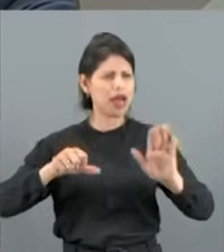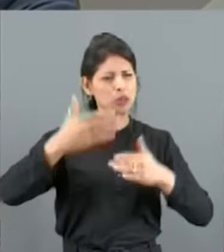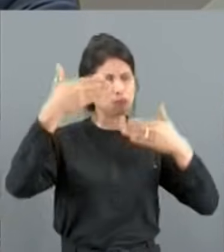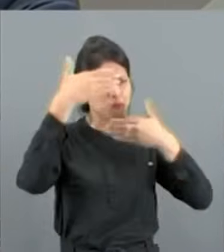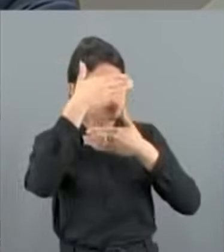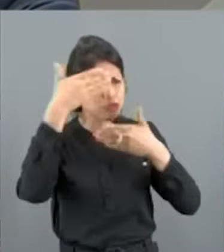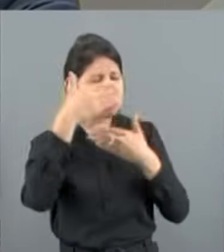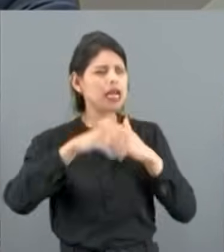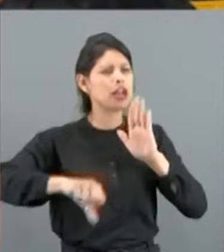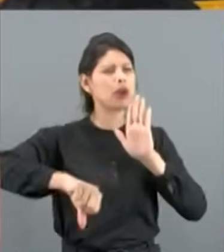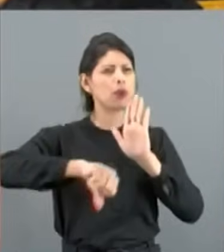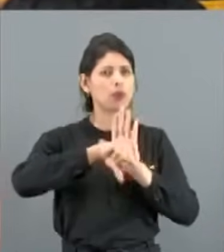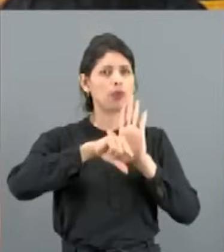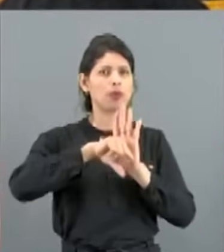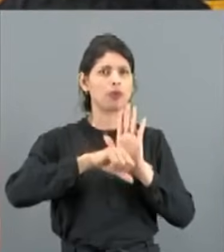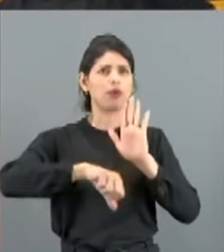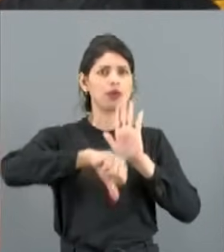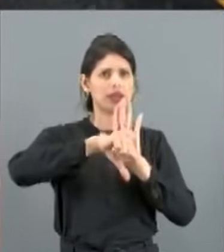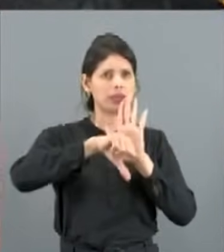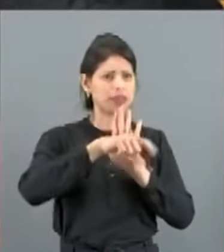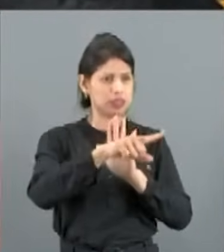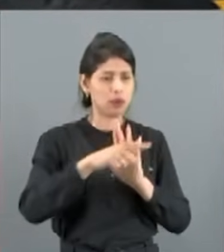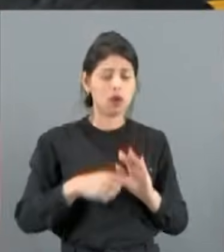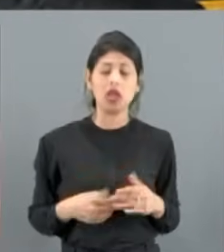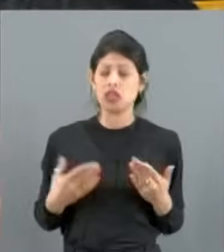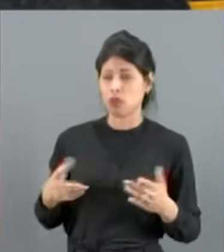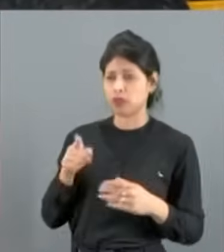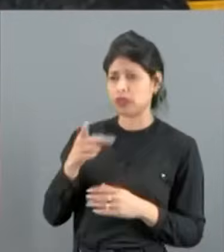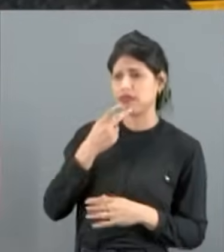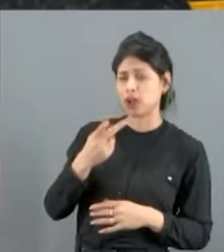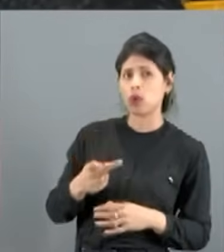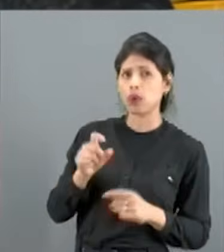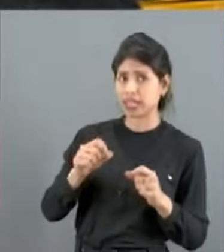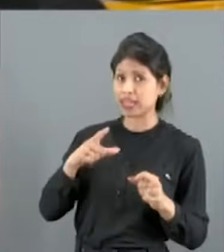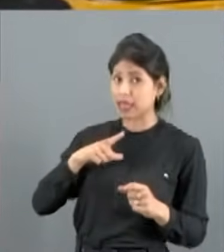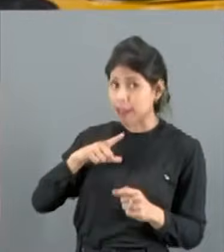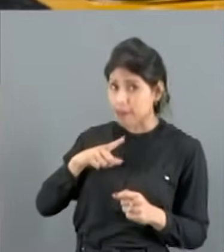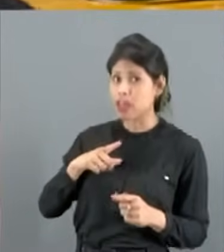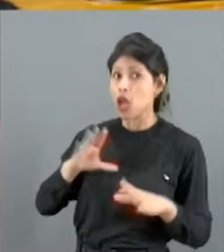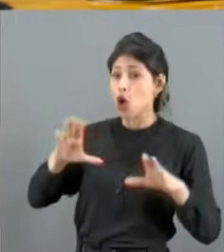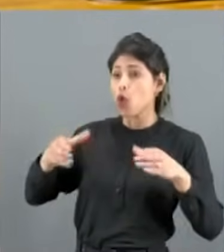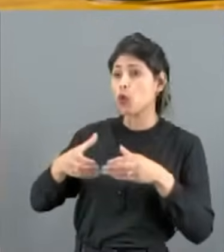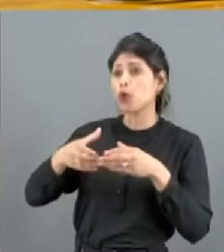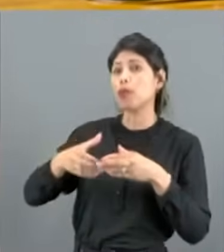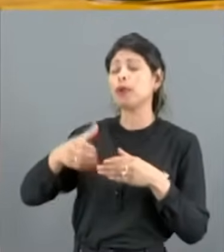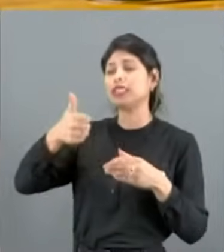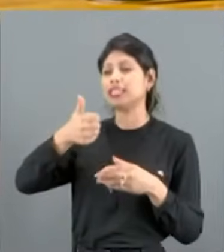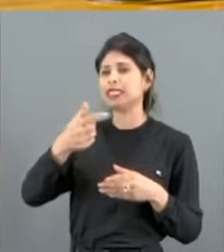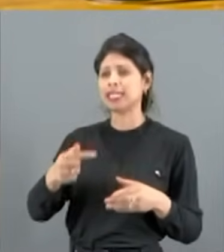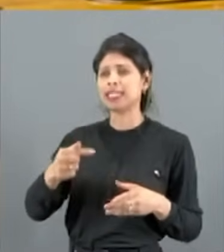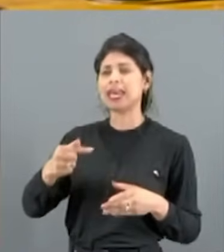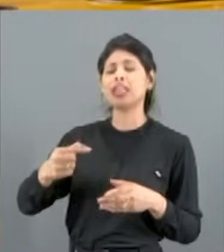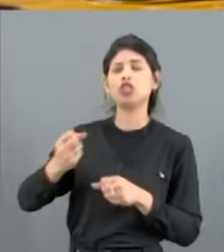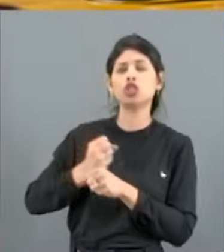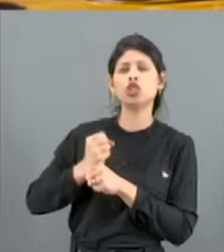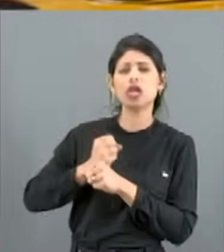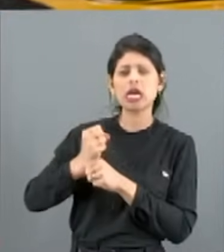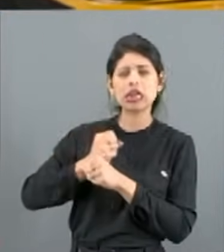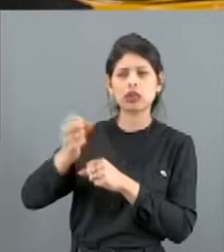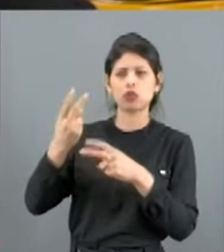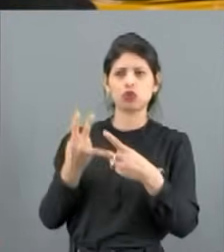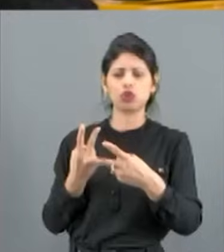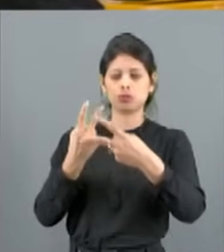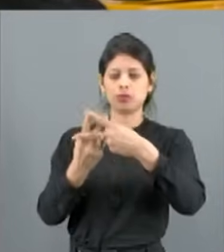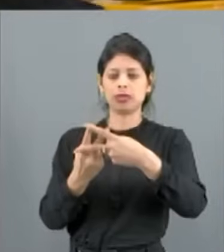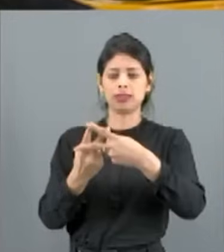que esse que ele falou que entrou que fez Wando Inclusive a essa agora acabou de ser julgado com 17 anos de prisão aí eu queria falar